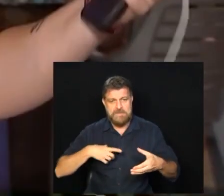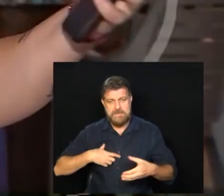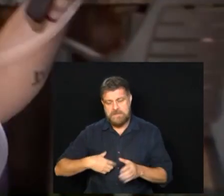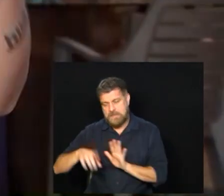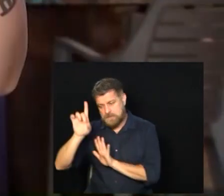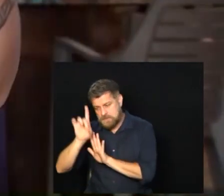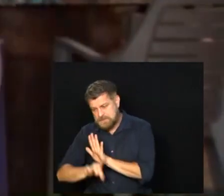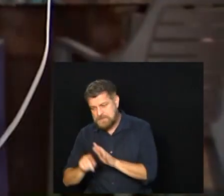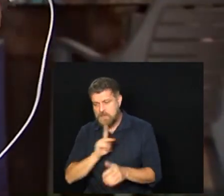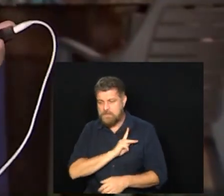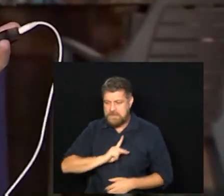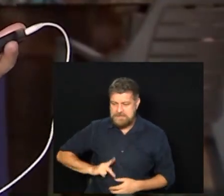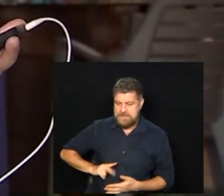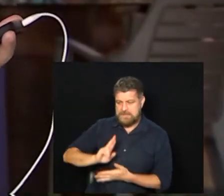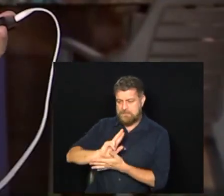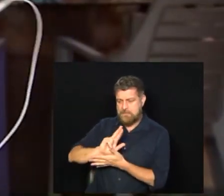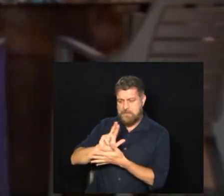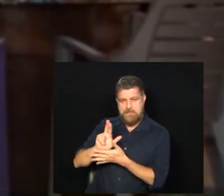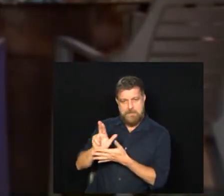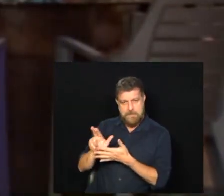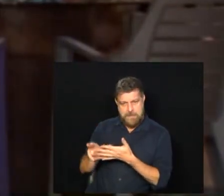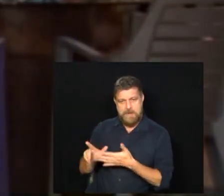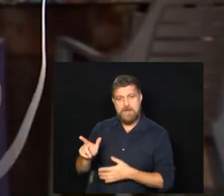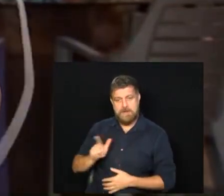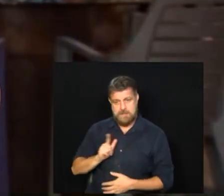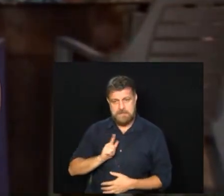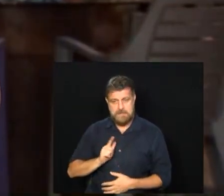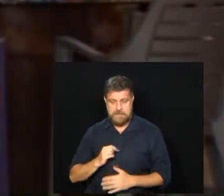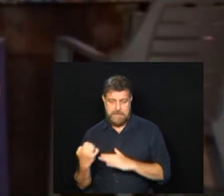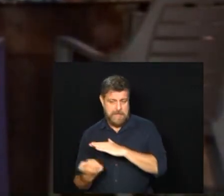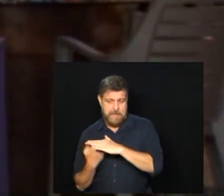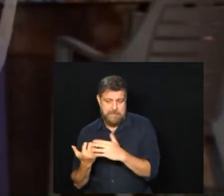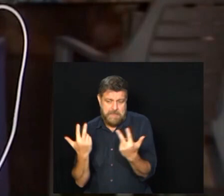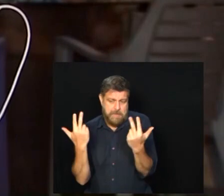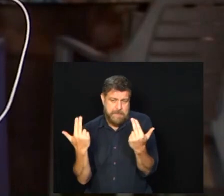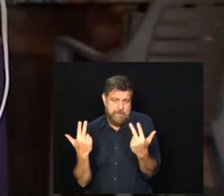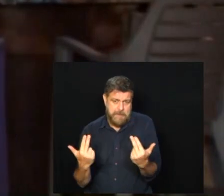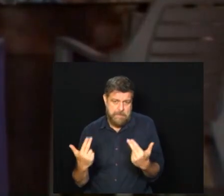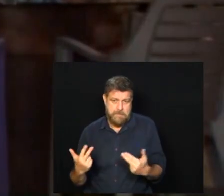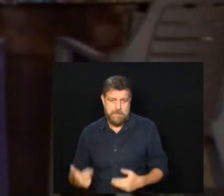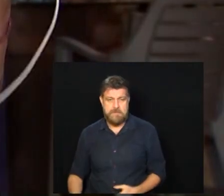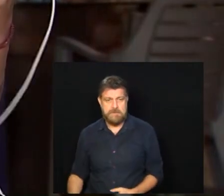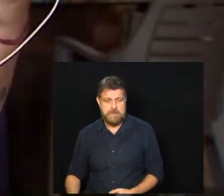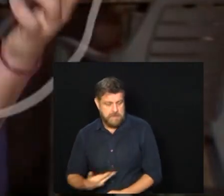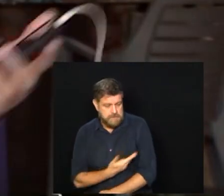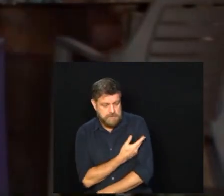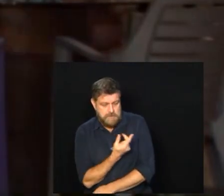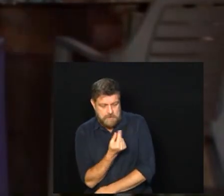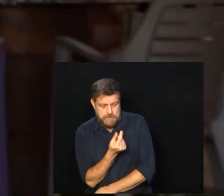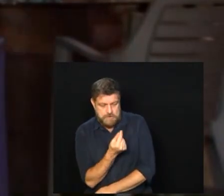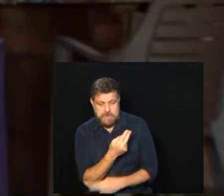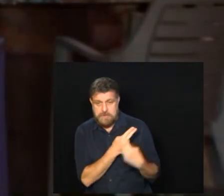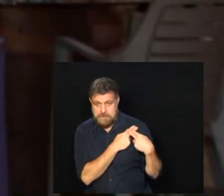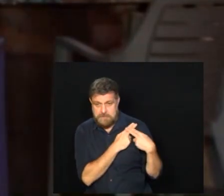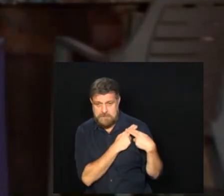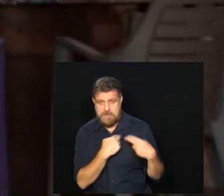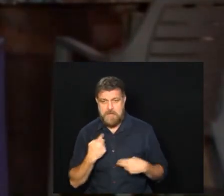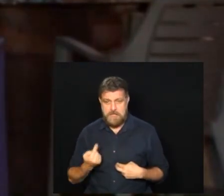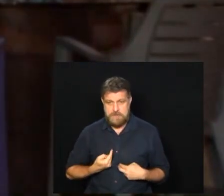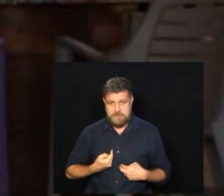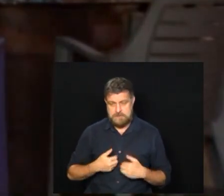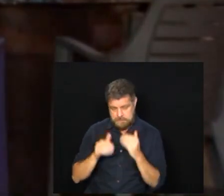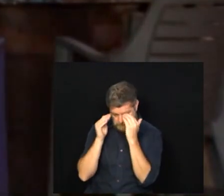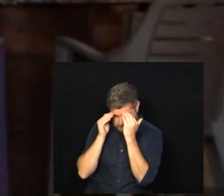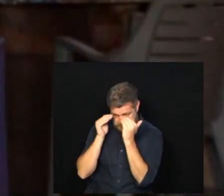tem presidência, tem todos esses cargos, tem os fiscais, tem tesoureiro. Então, a gente respeita esses cargos